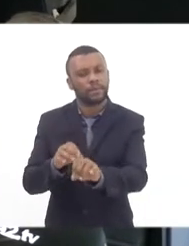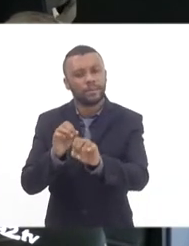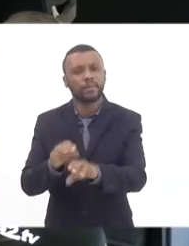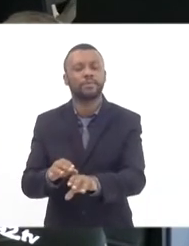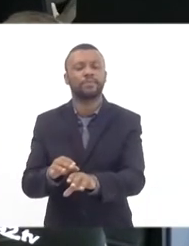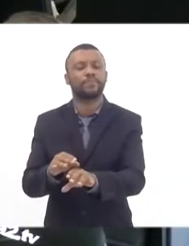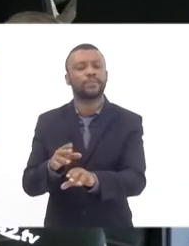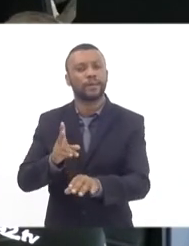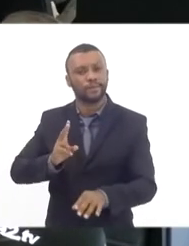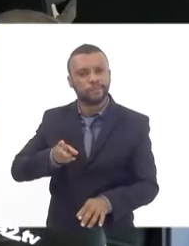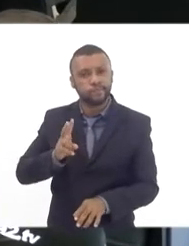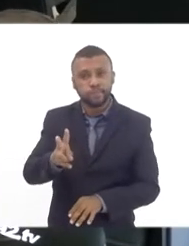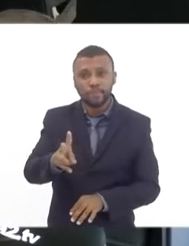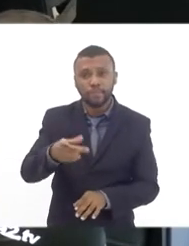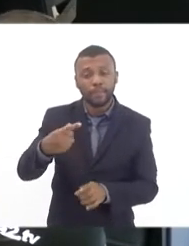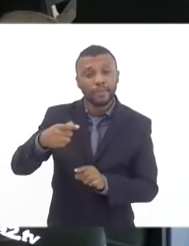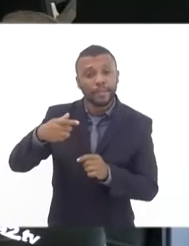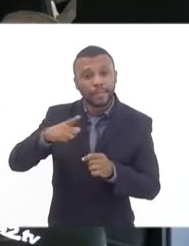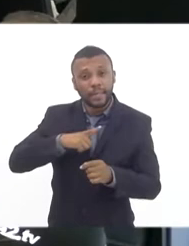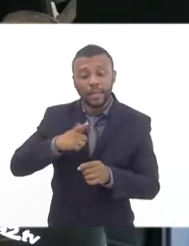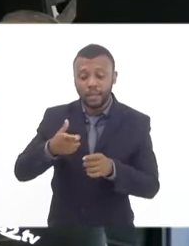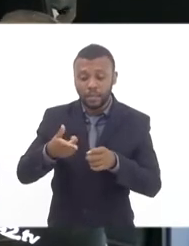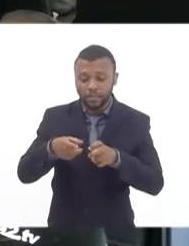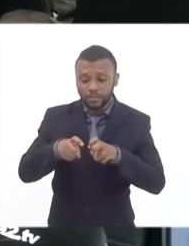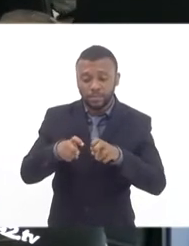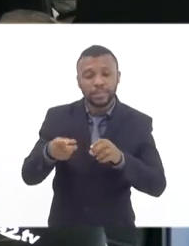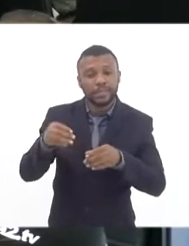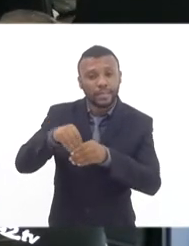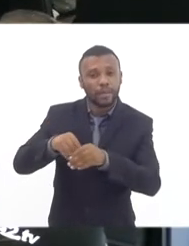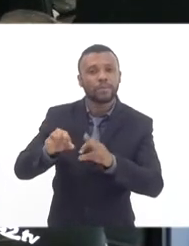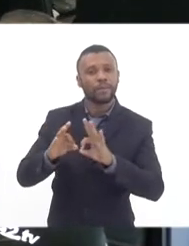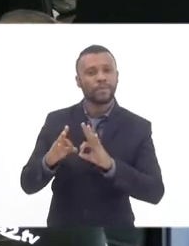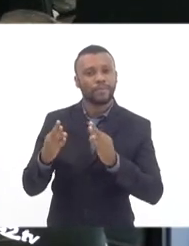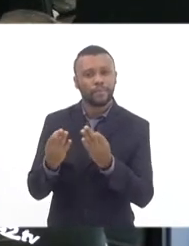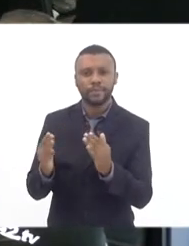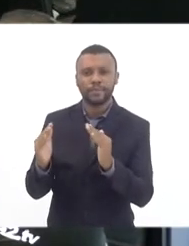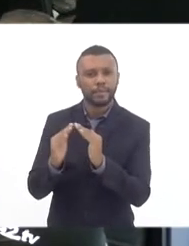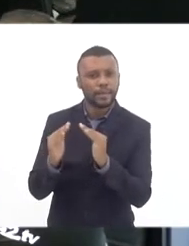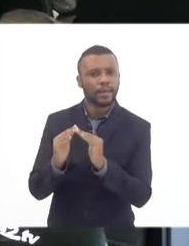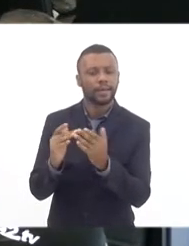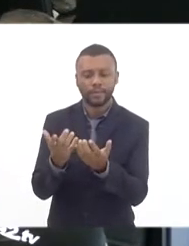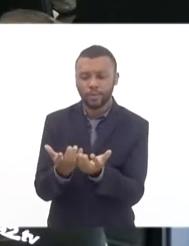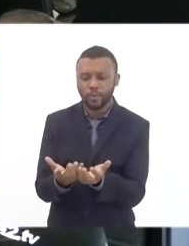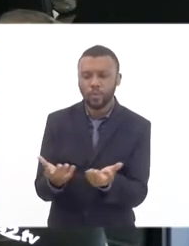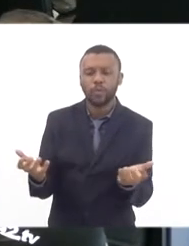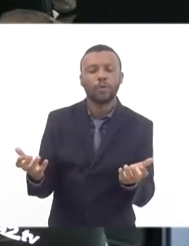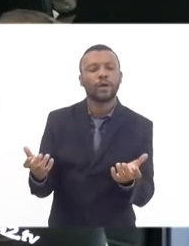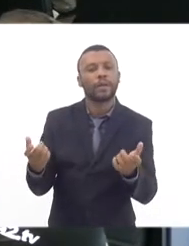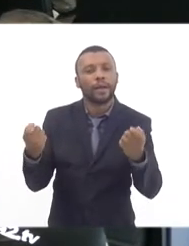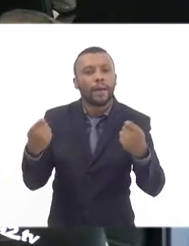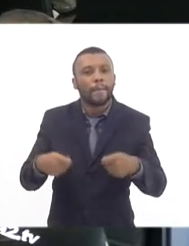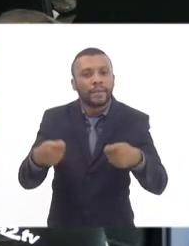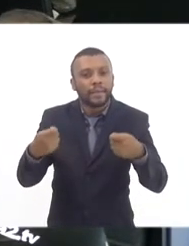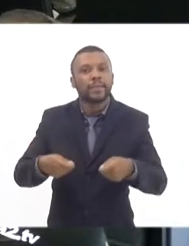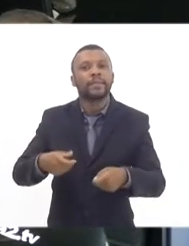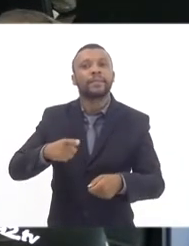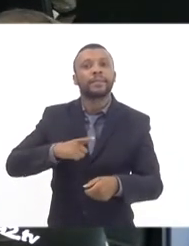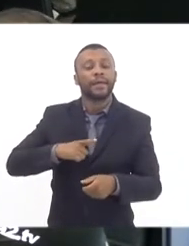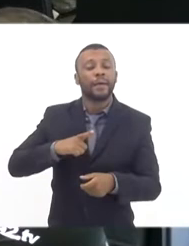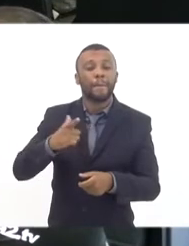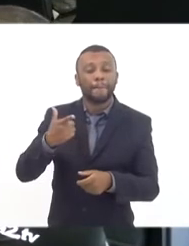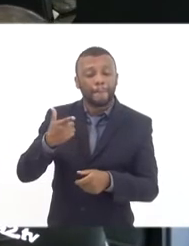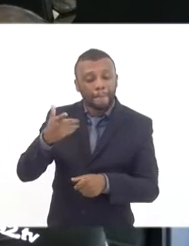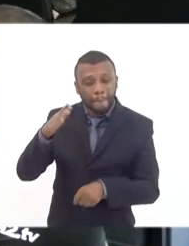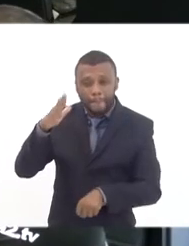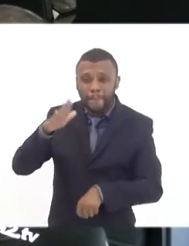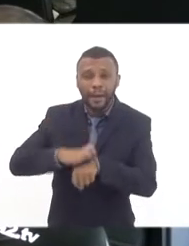ser na sala de jantar da nossa casa. Né? Ele precisa ser além dos bancos